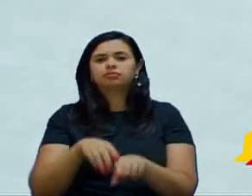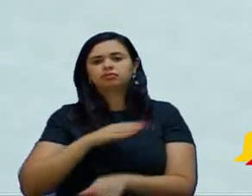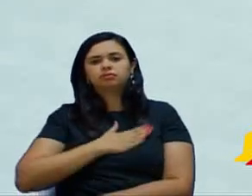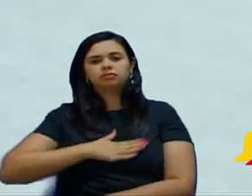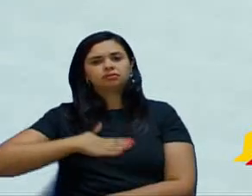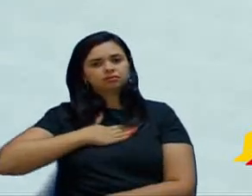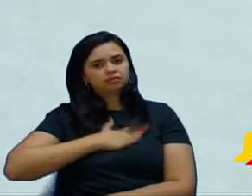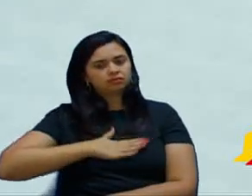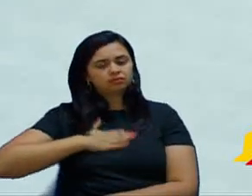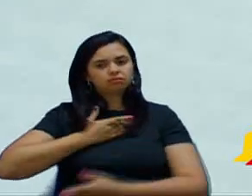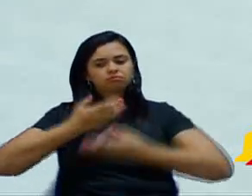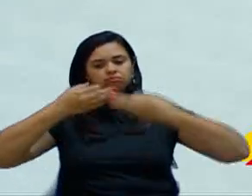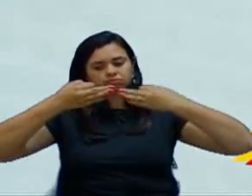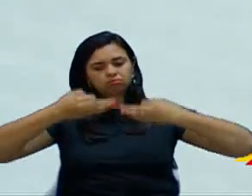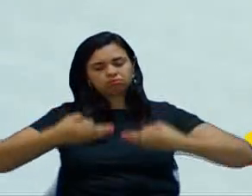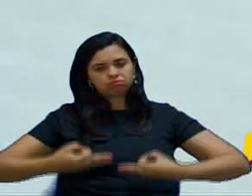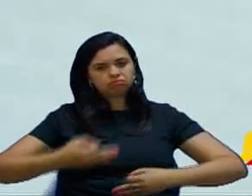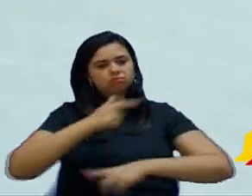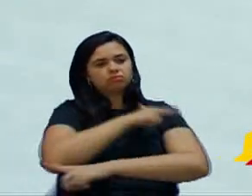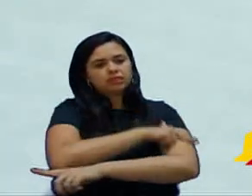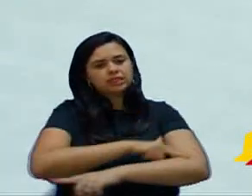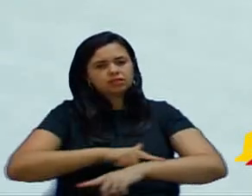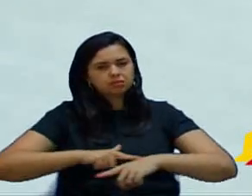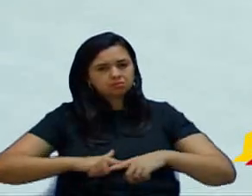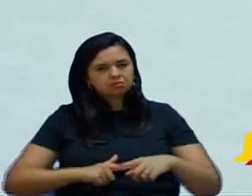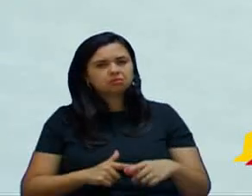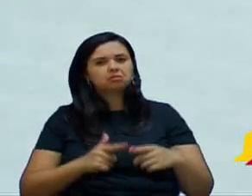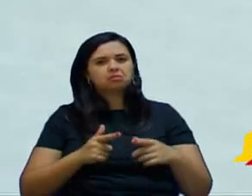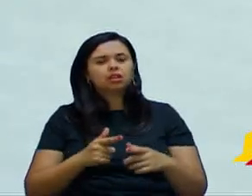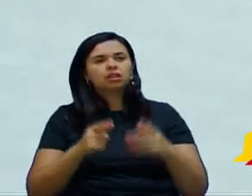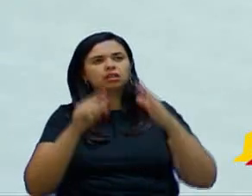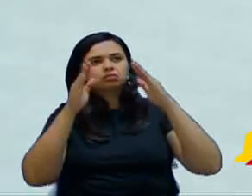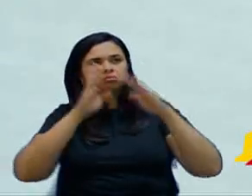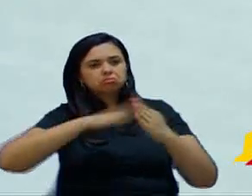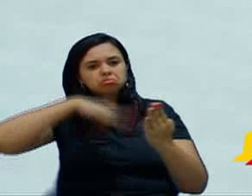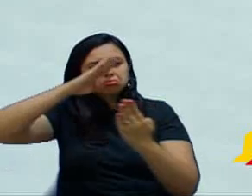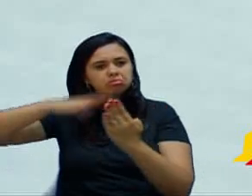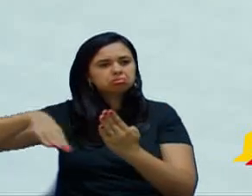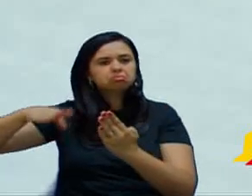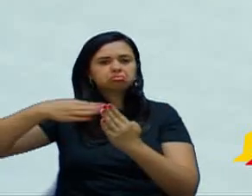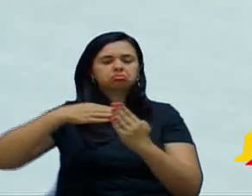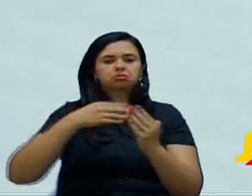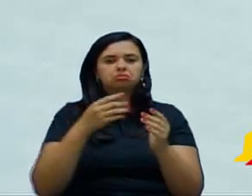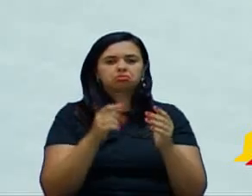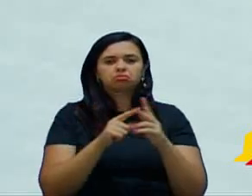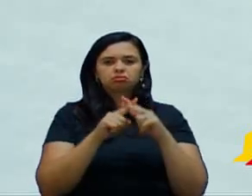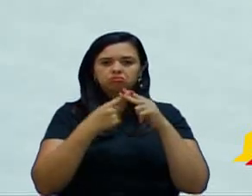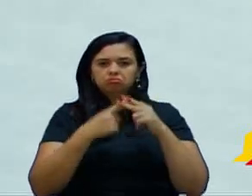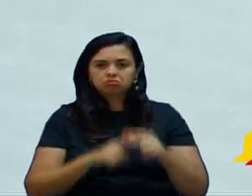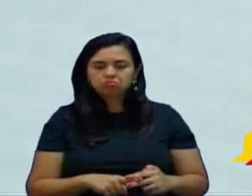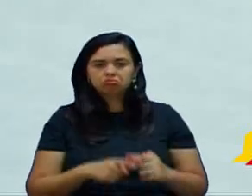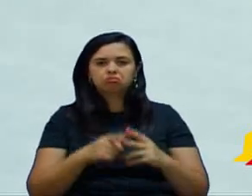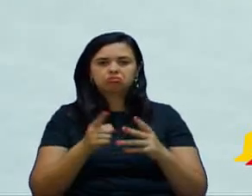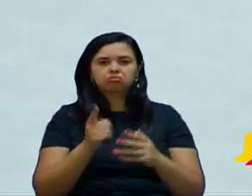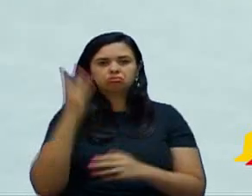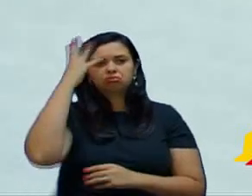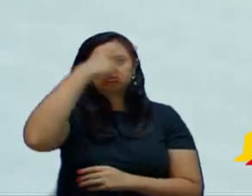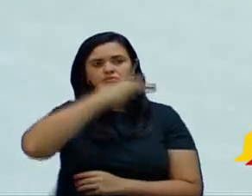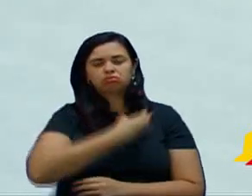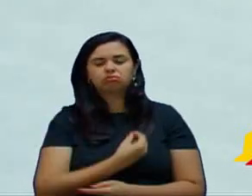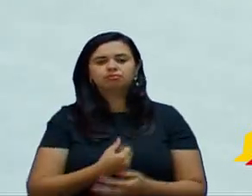mais digno de uma escola bem cuidada, uma escola zelada. Eu quero agradecer por